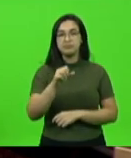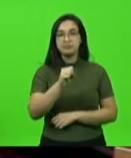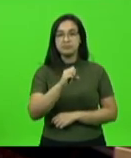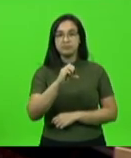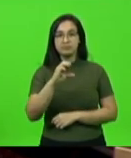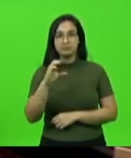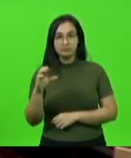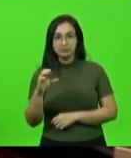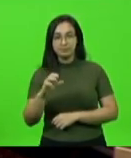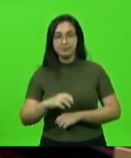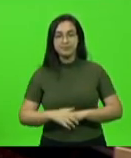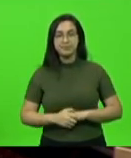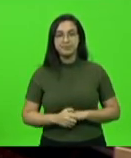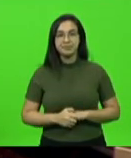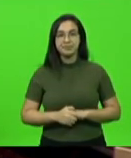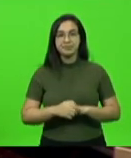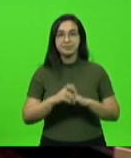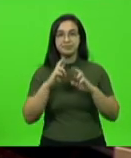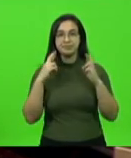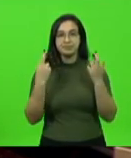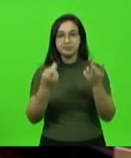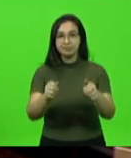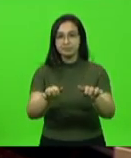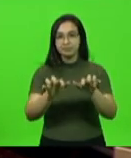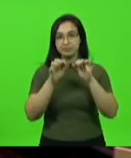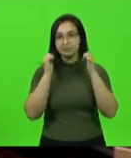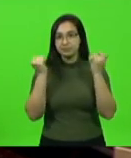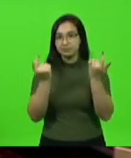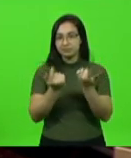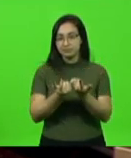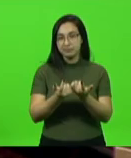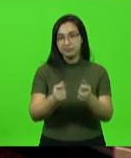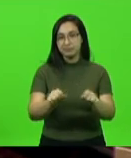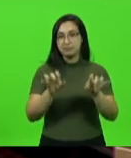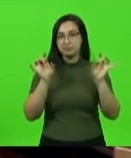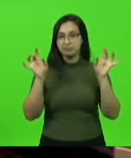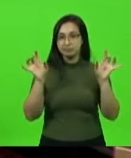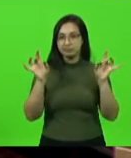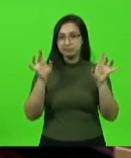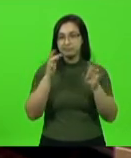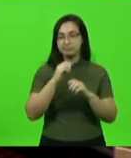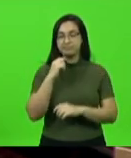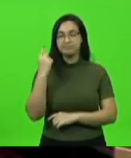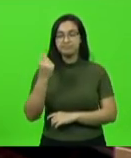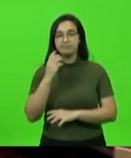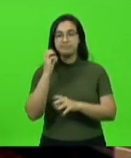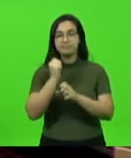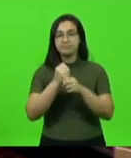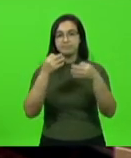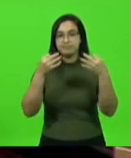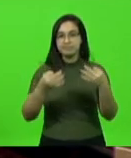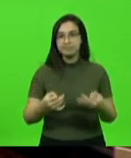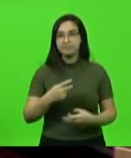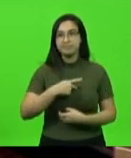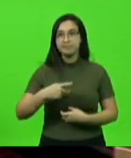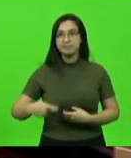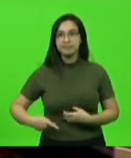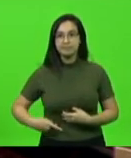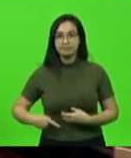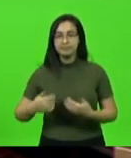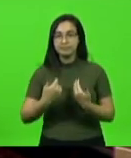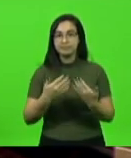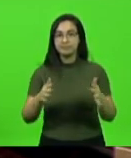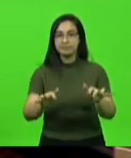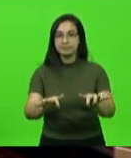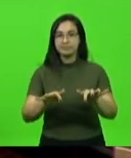Catarina, reuniu-se a Assembleia Legislativa em sessão ordinária. Havendo o coro regimental, o senhor presidente declarou abertos os trabalhos e